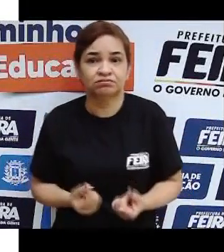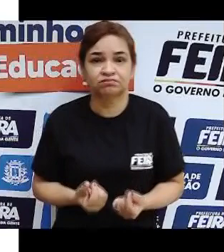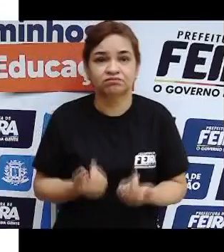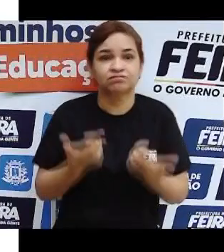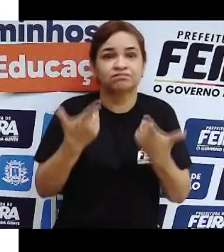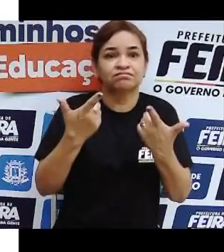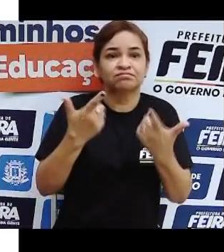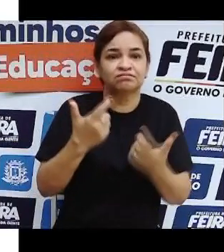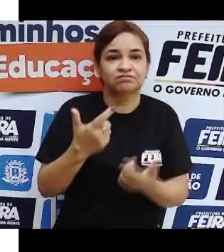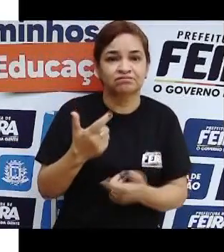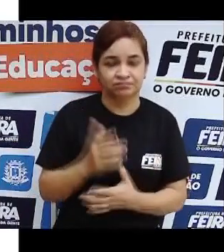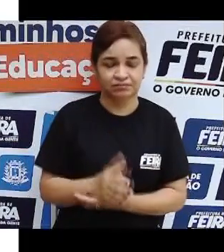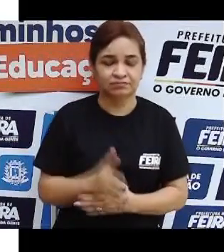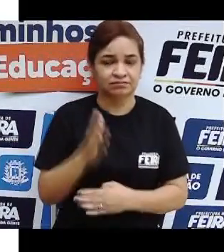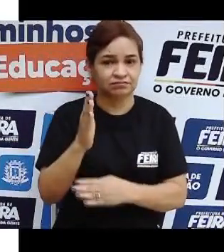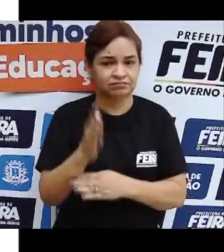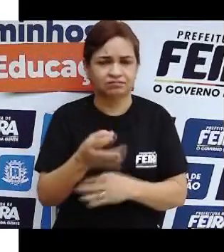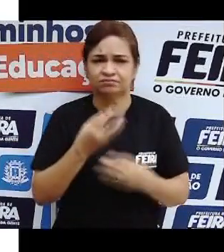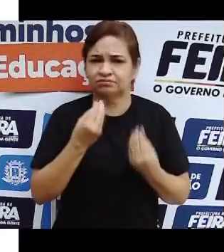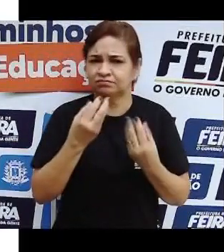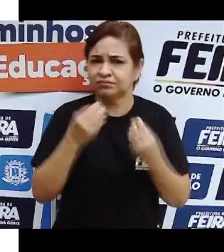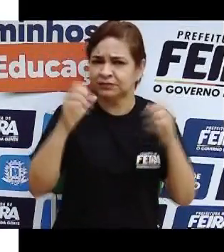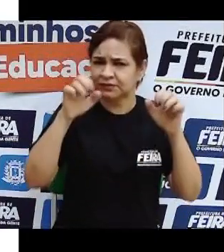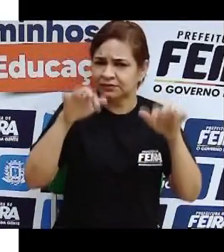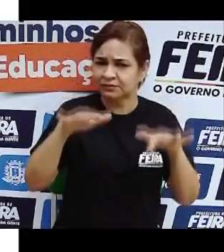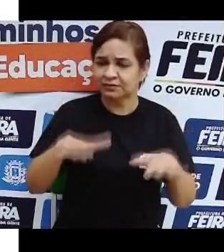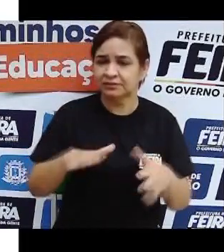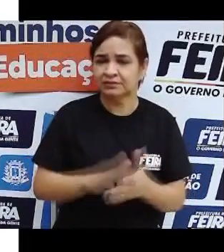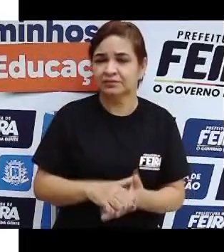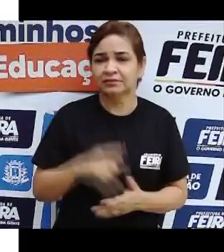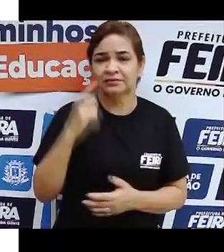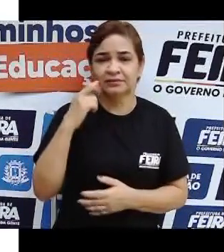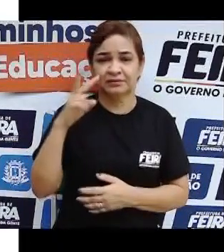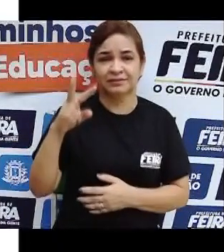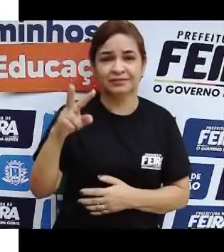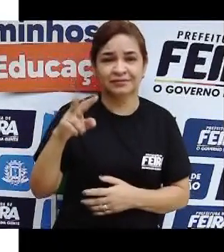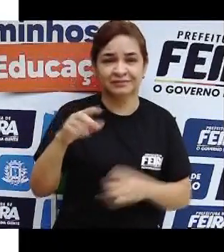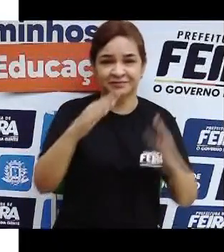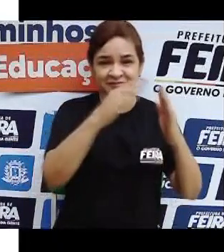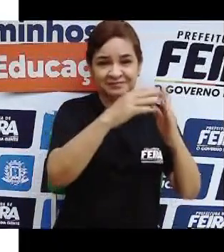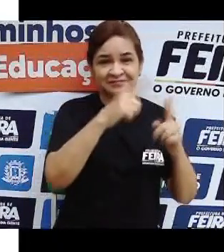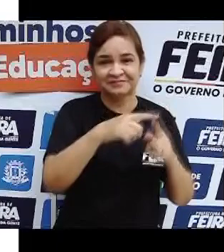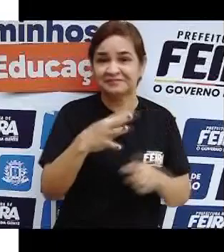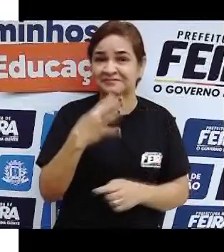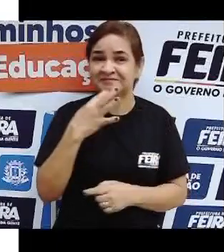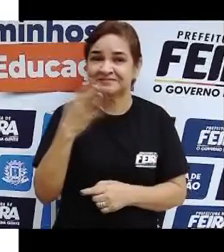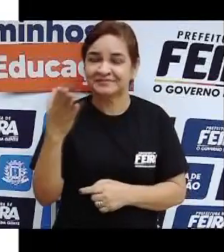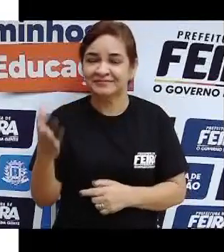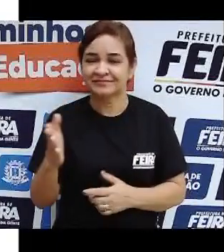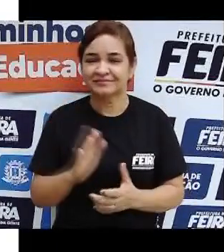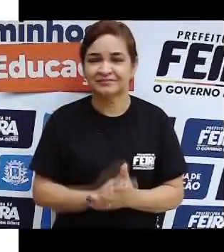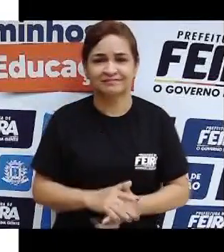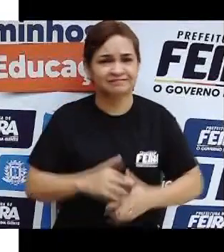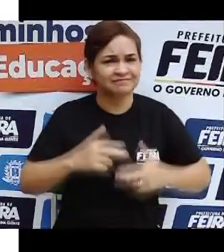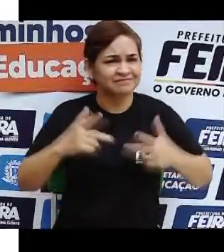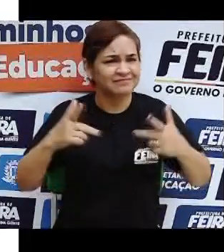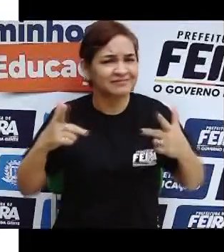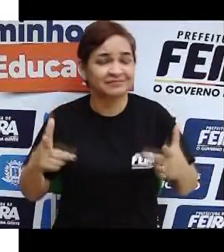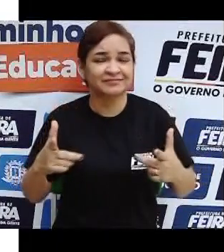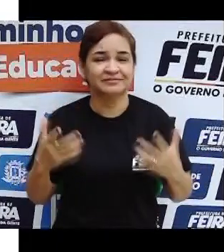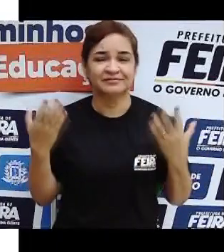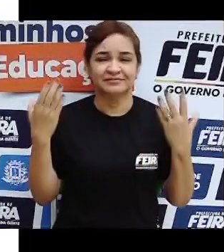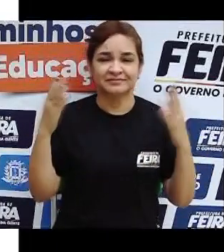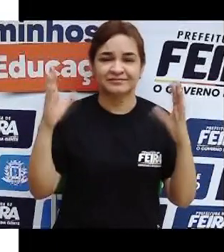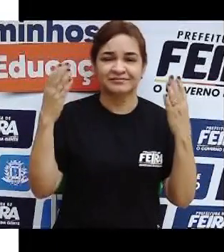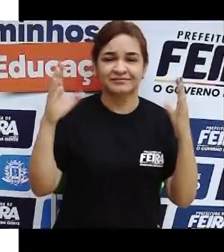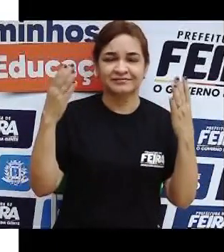pousada aqui. Em Salvador, grandes manifestações como a Lavagem do Bonfim, a Festa de Nossa Senhora da Conceição da Praia e de Iemanjá, ou mesmo a devoção a